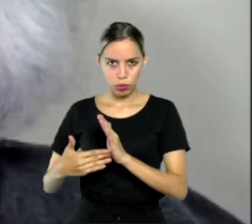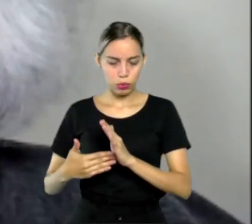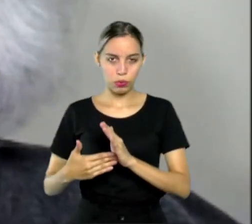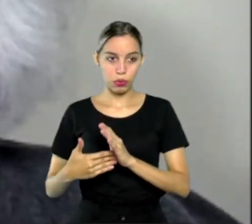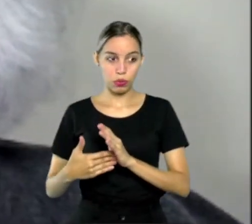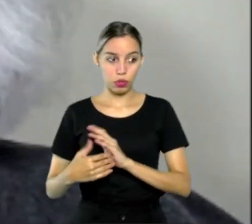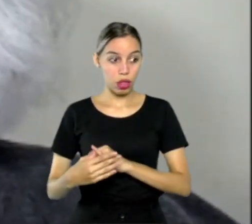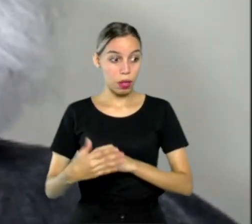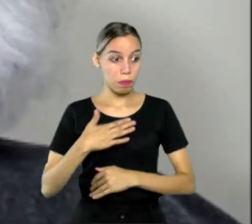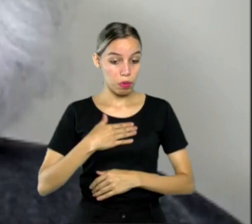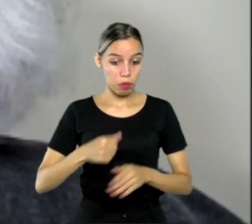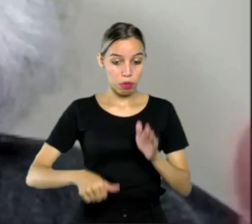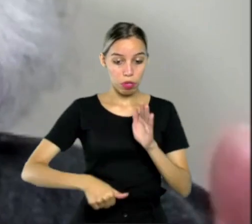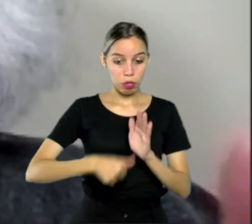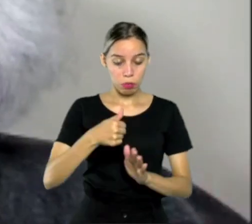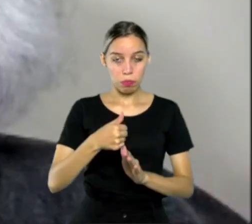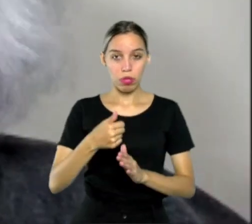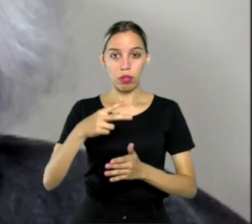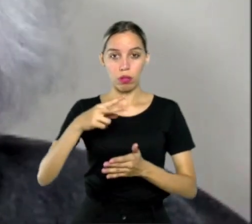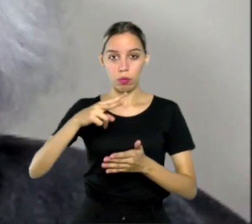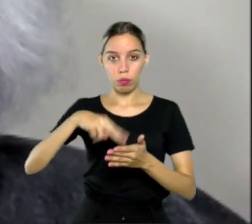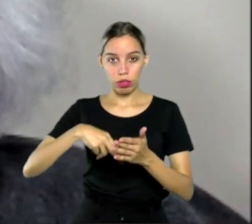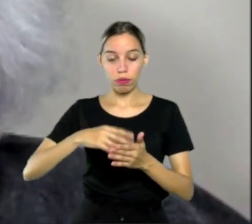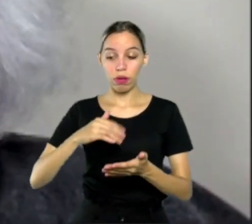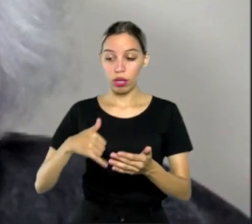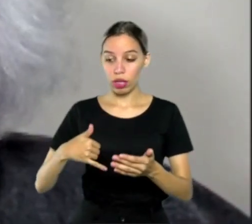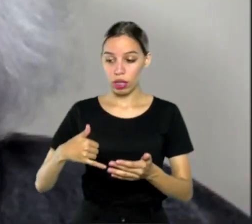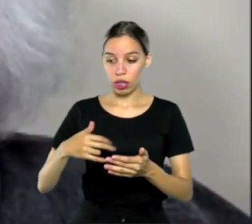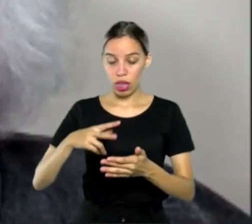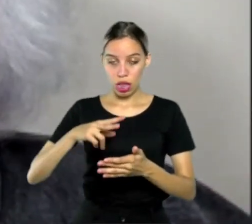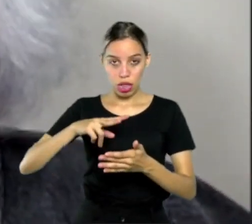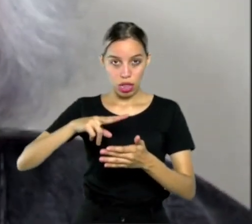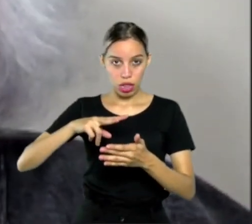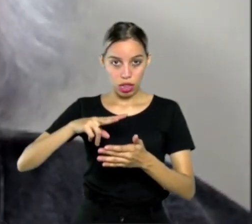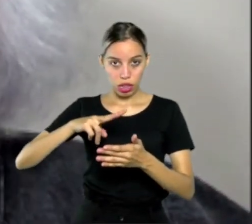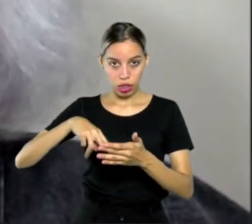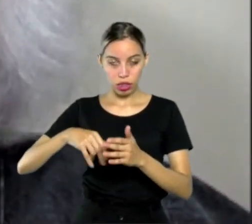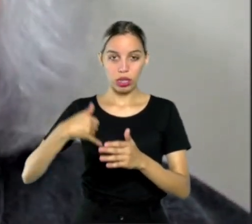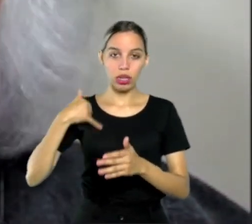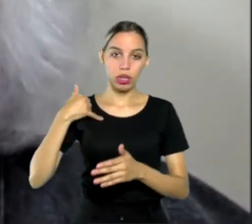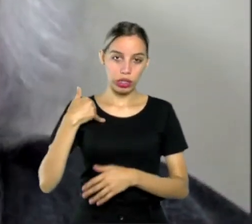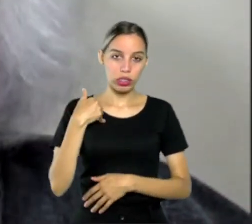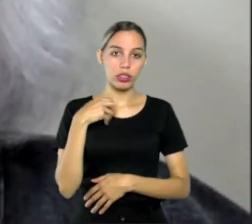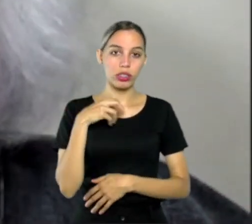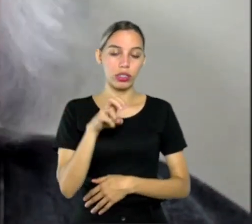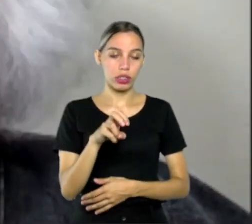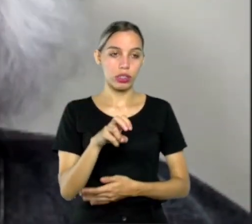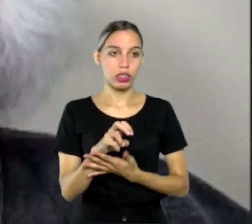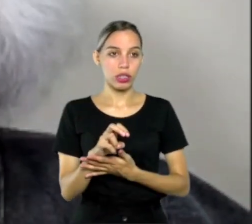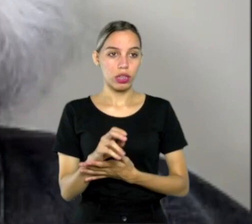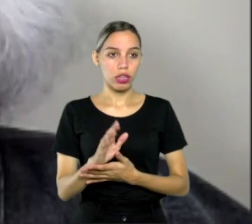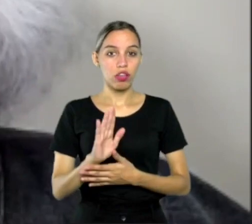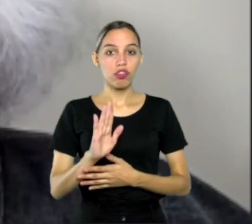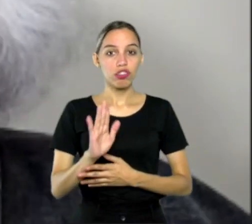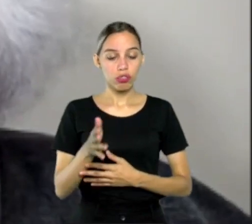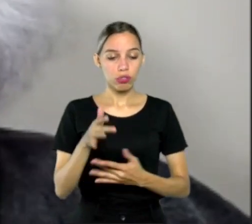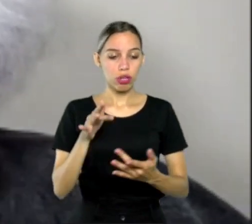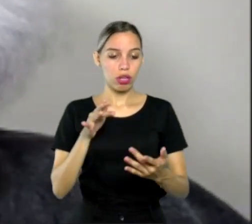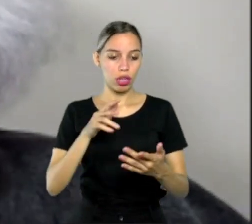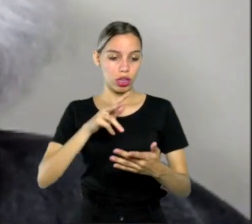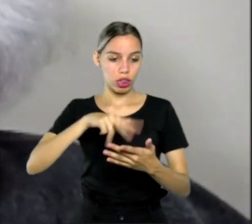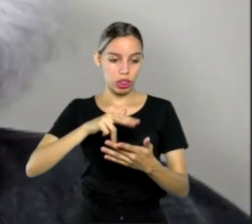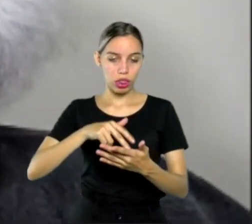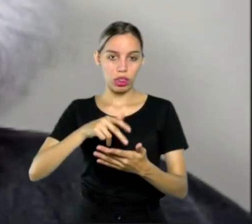da silabação, que era o método que eu tive contato, né? Porque eu já tinha lido, mas eu não escrevia